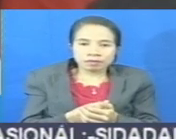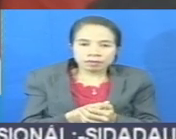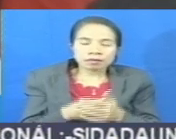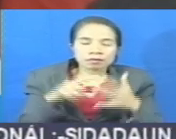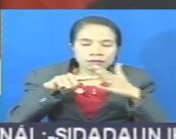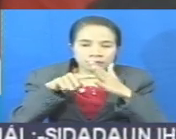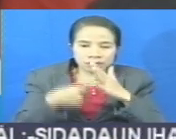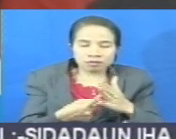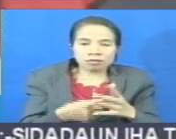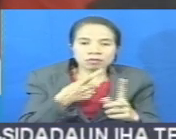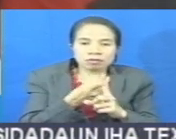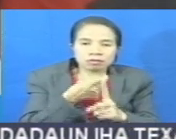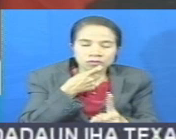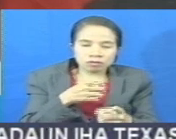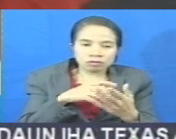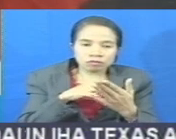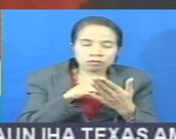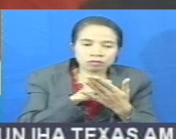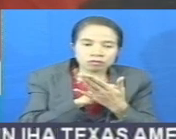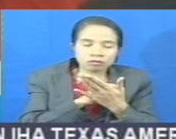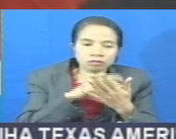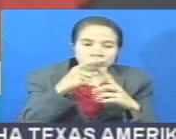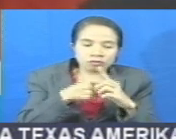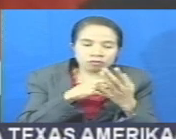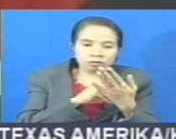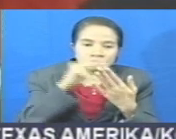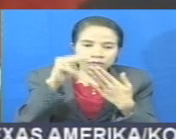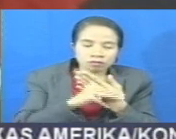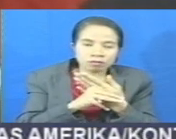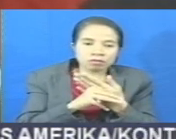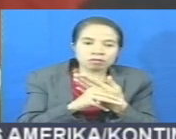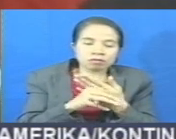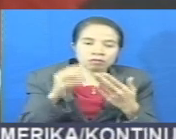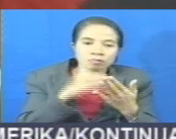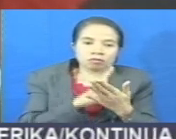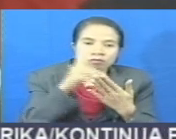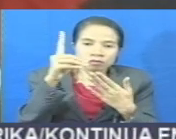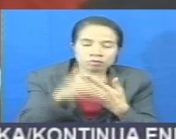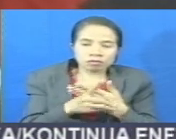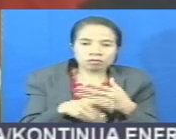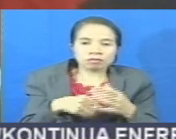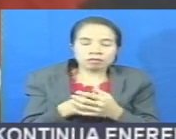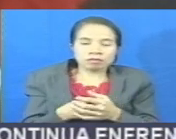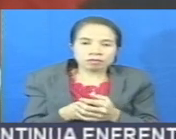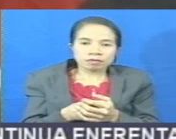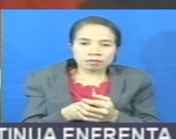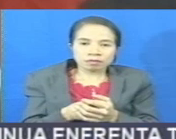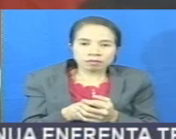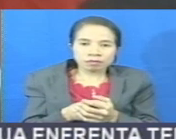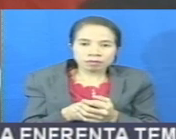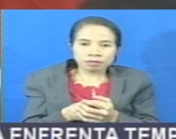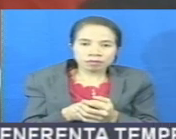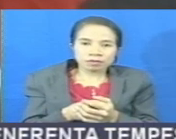Rahu, Rússia fula em março até fula dezembro. E